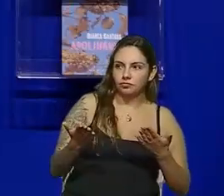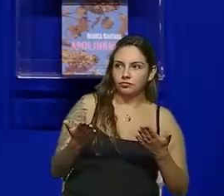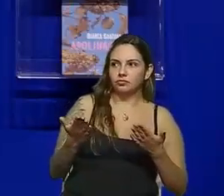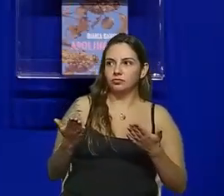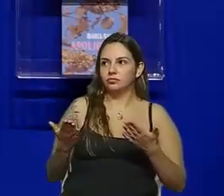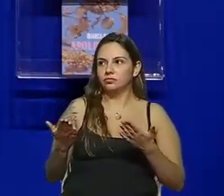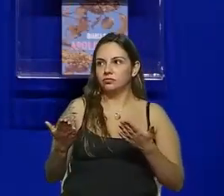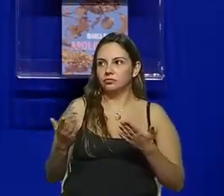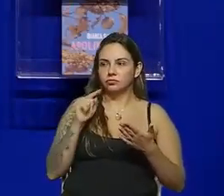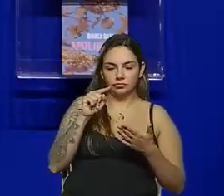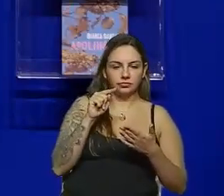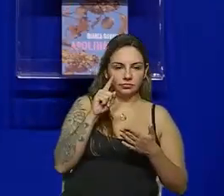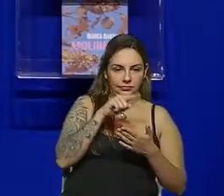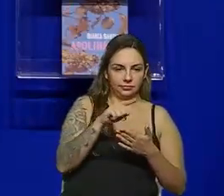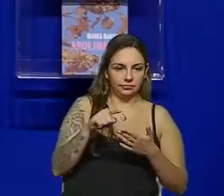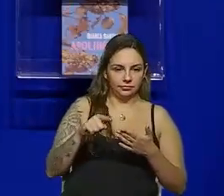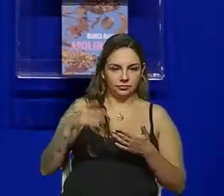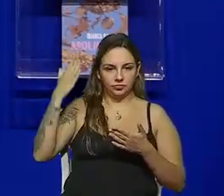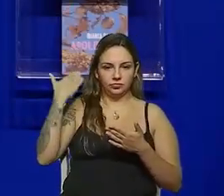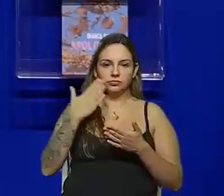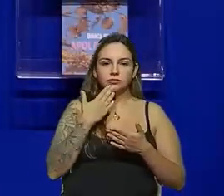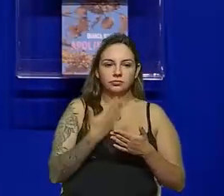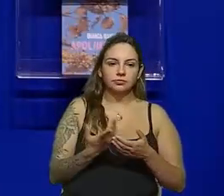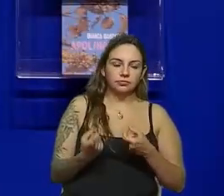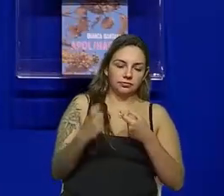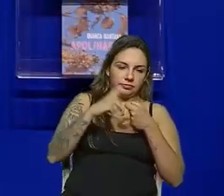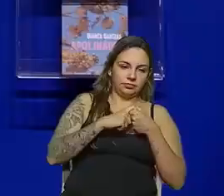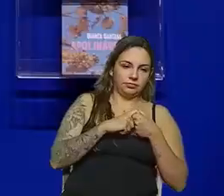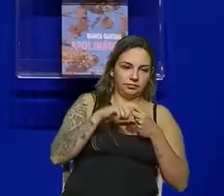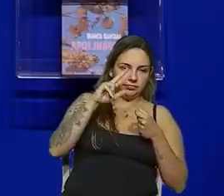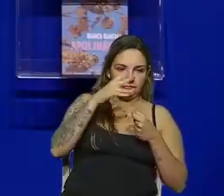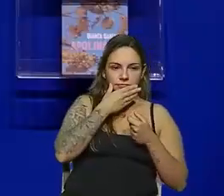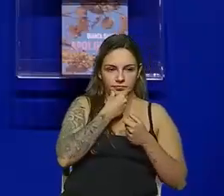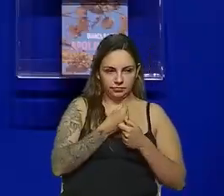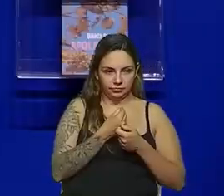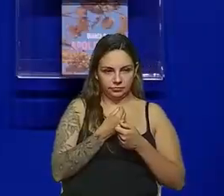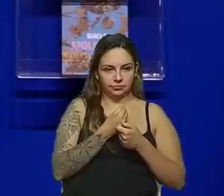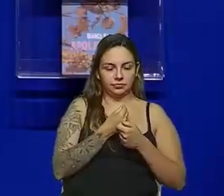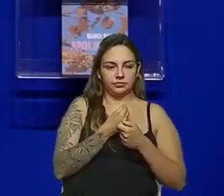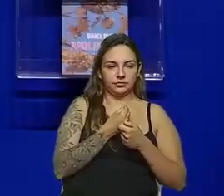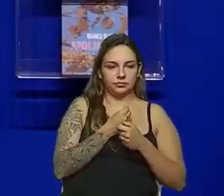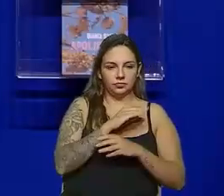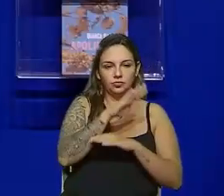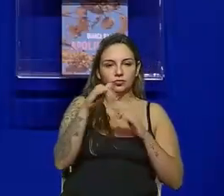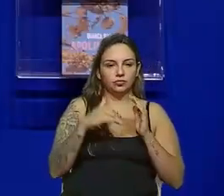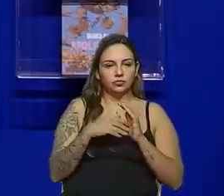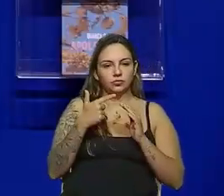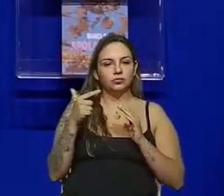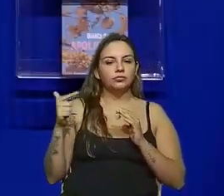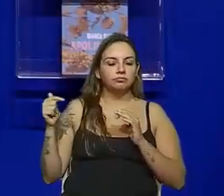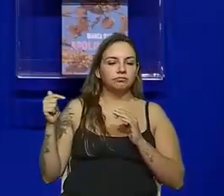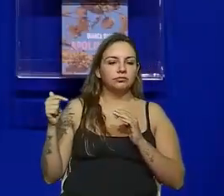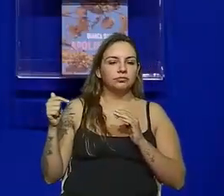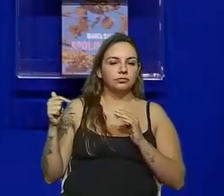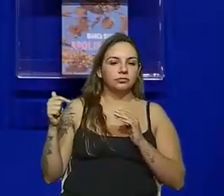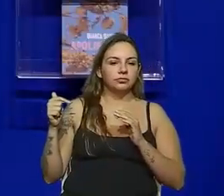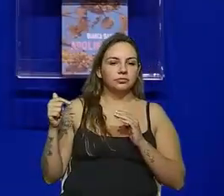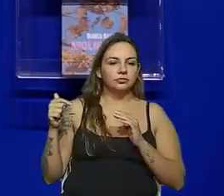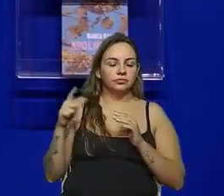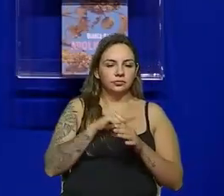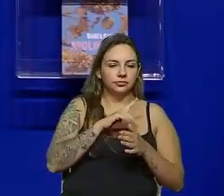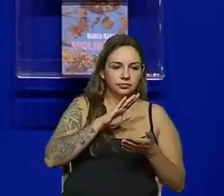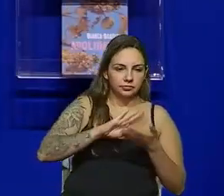a anistia lá, aquela de pedir para pedir a volta do irmão do Enfio e de todos os outros, o que era, dos que